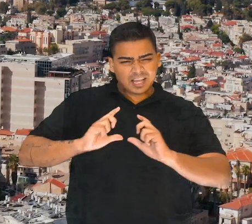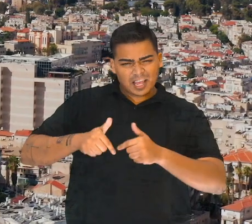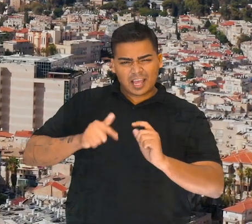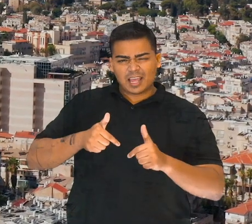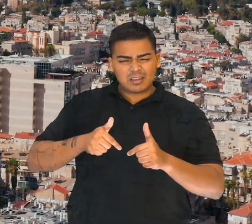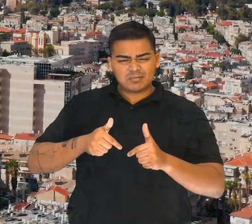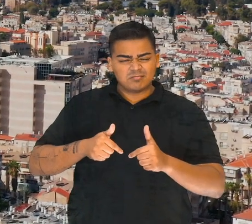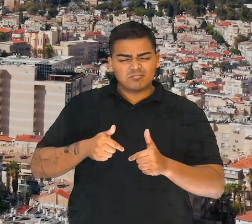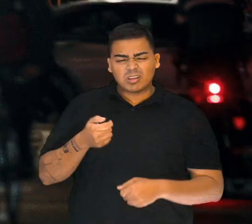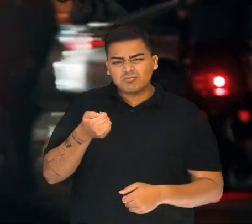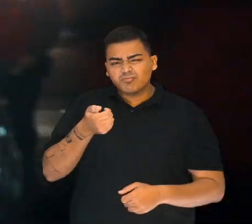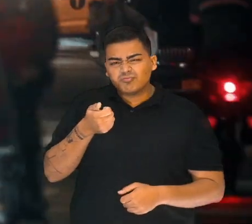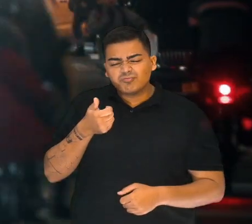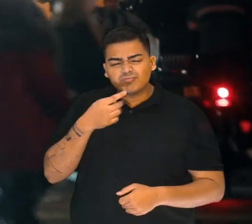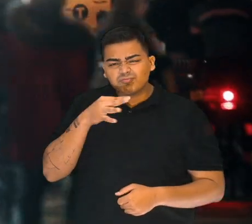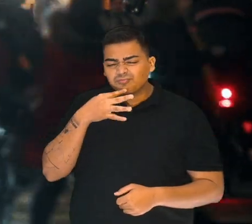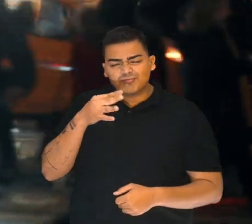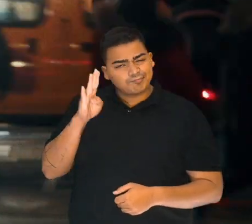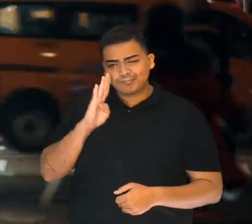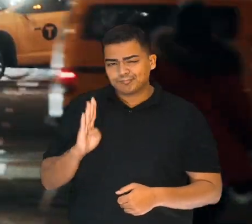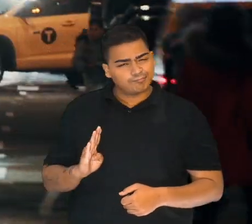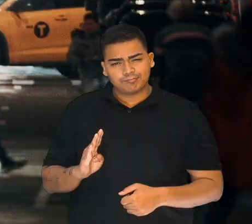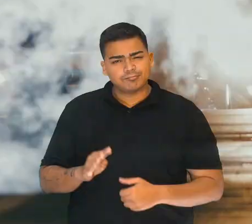Israel do que o próprio Brasil.